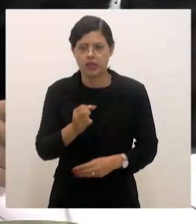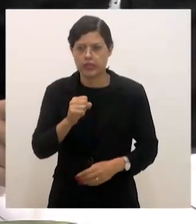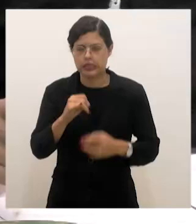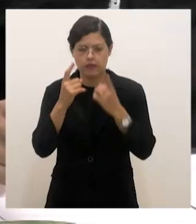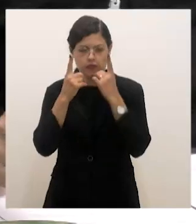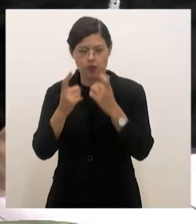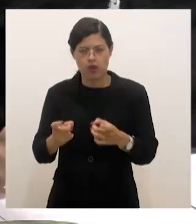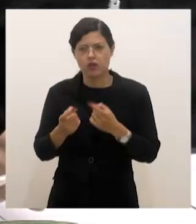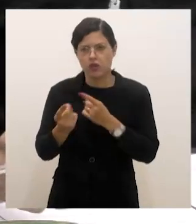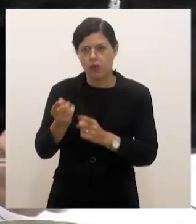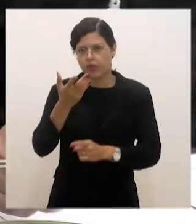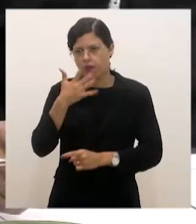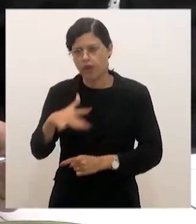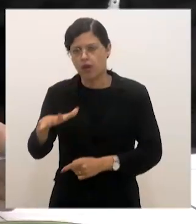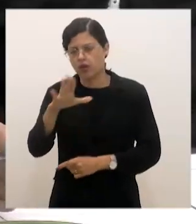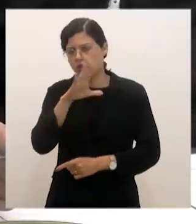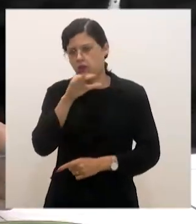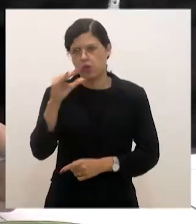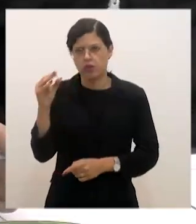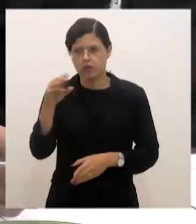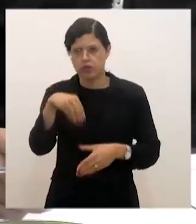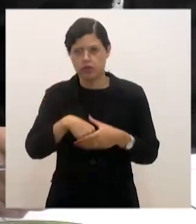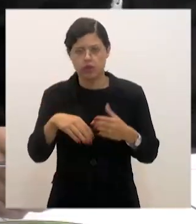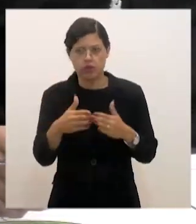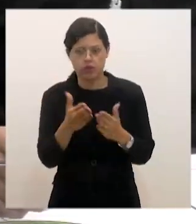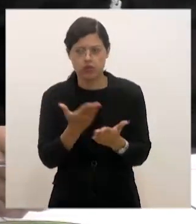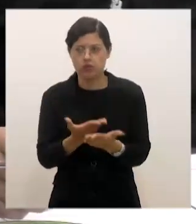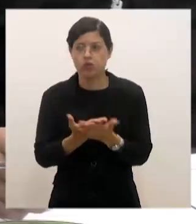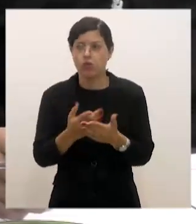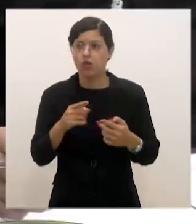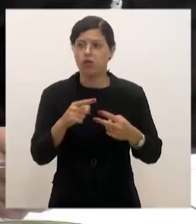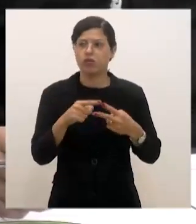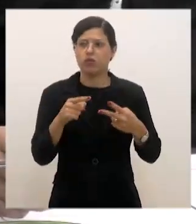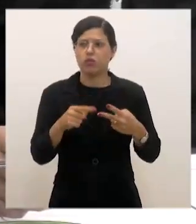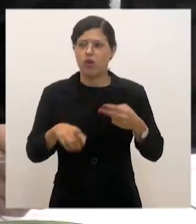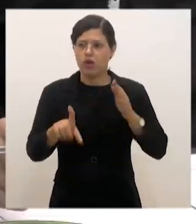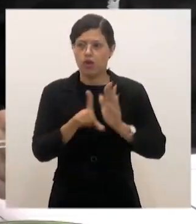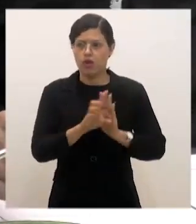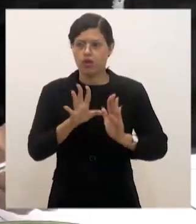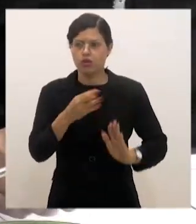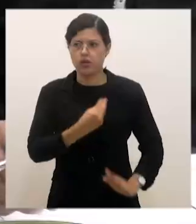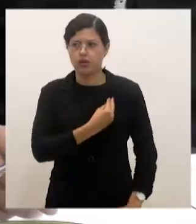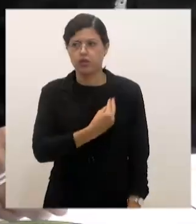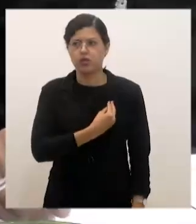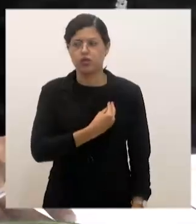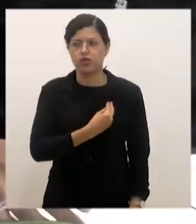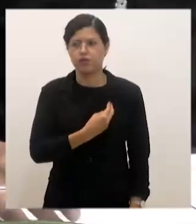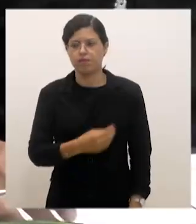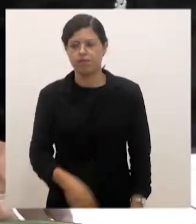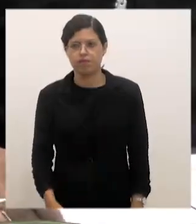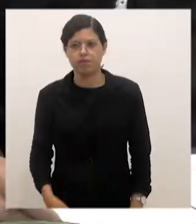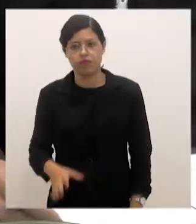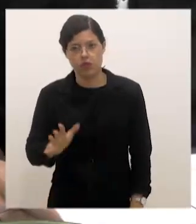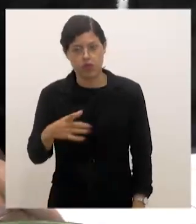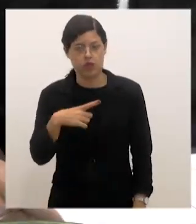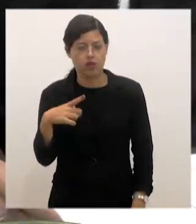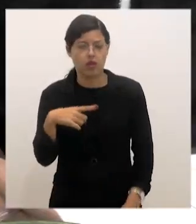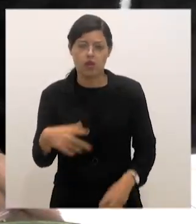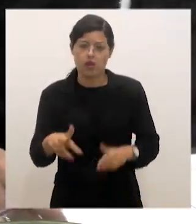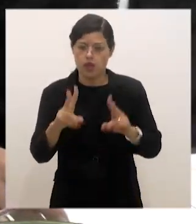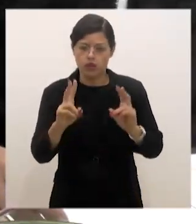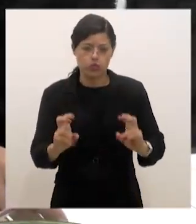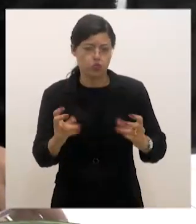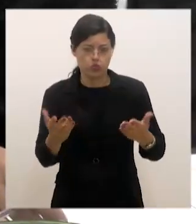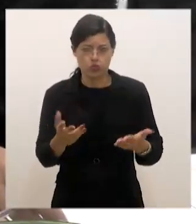violência contra criança e adolescente nas escolas. Ou seja, as duas são leis já existentes que, de alguma maneira, tratam do